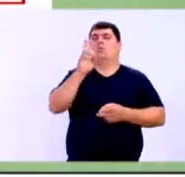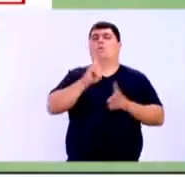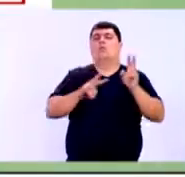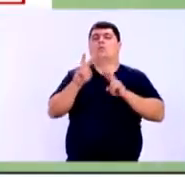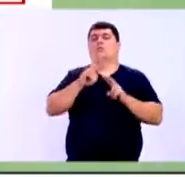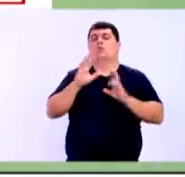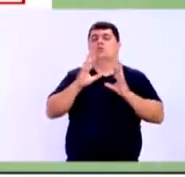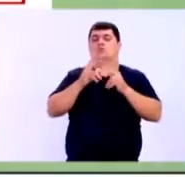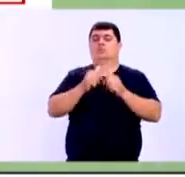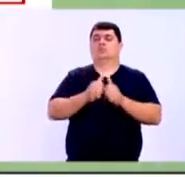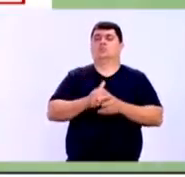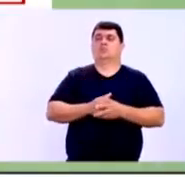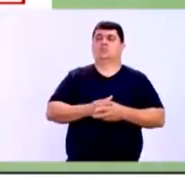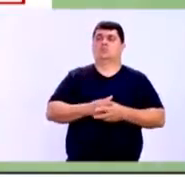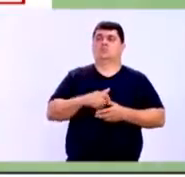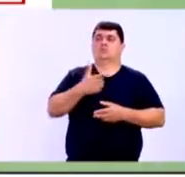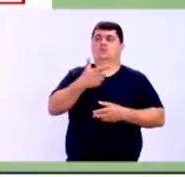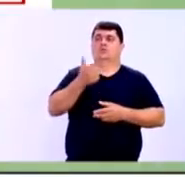total do nosso saldo?